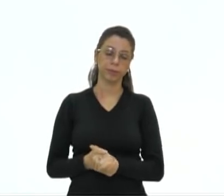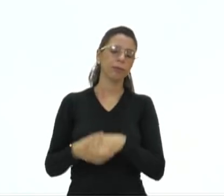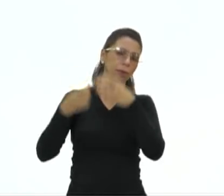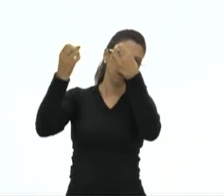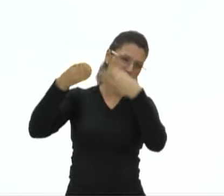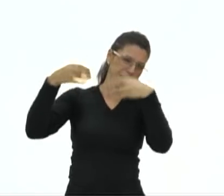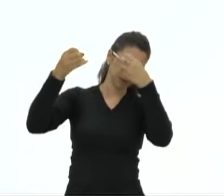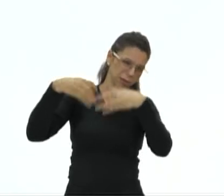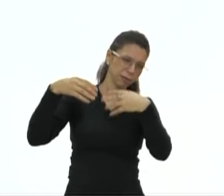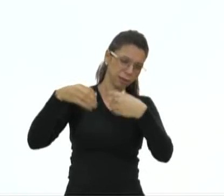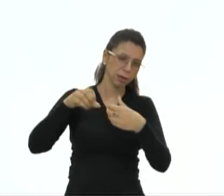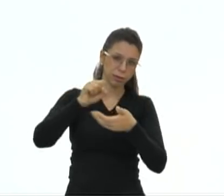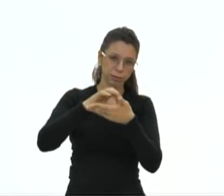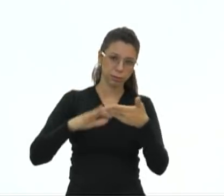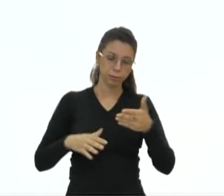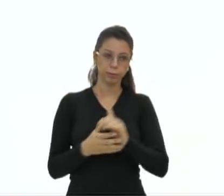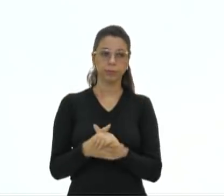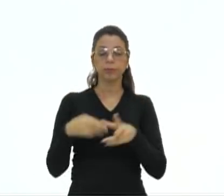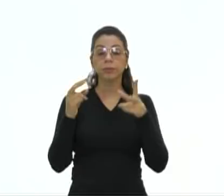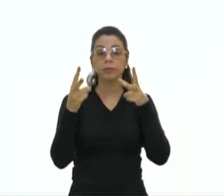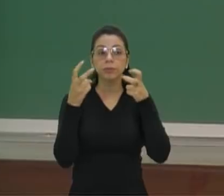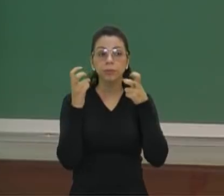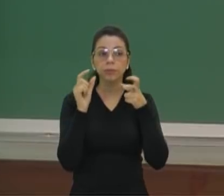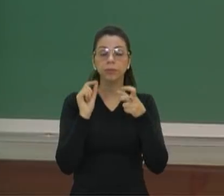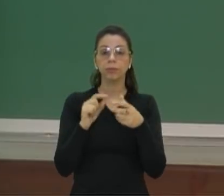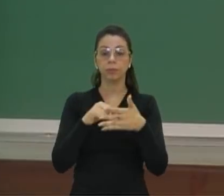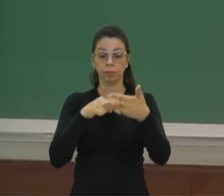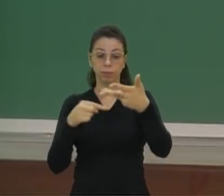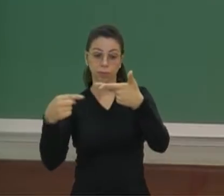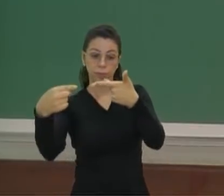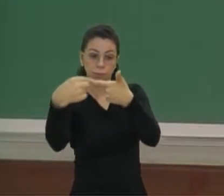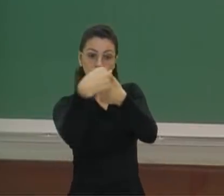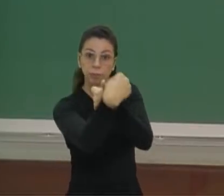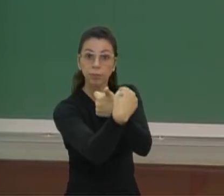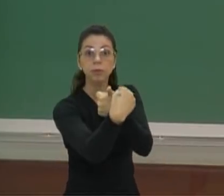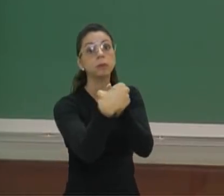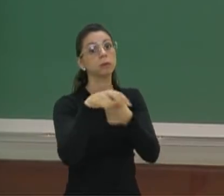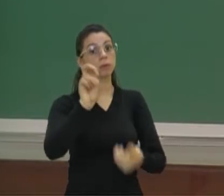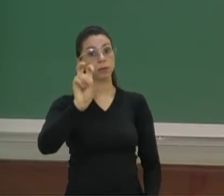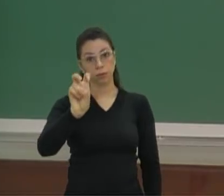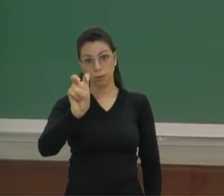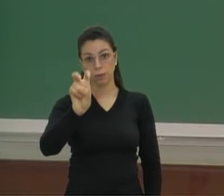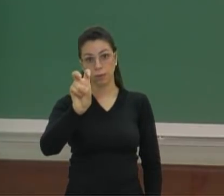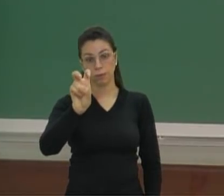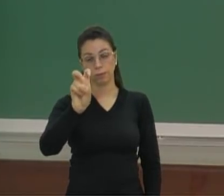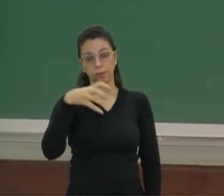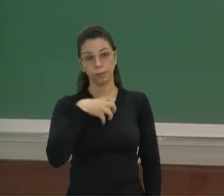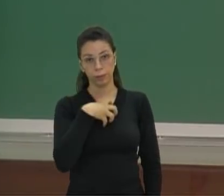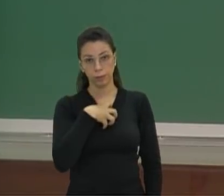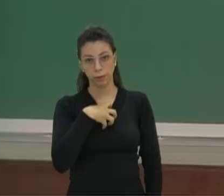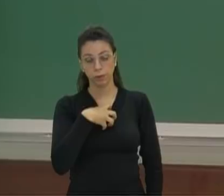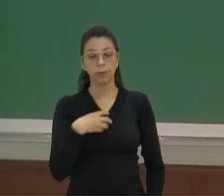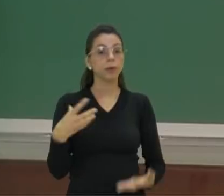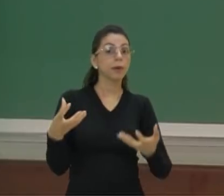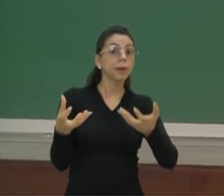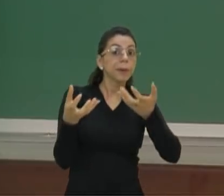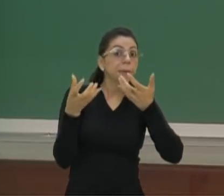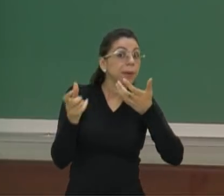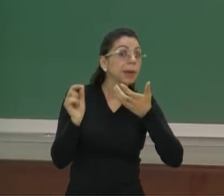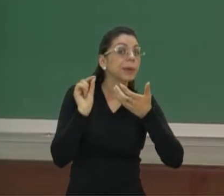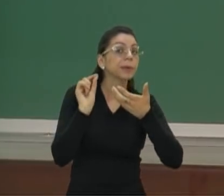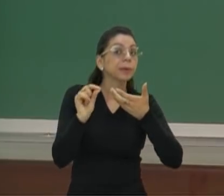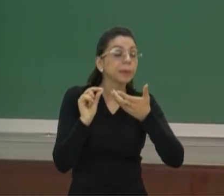explicar melhor para vocês esse exercício. Vocês perceberam que eu trago os 5 sentidos. Eu quero que você